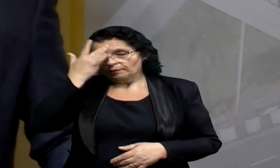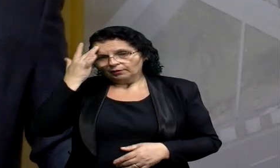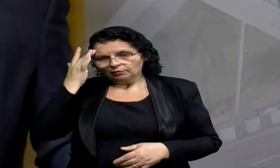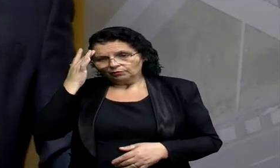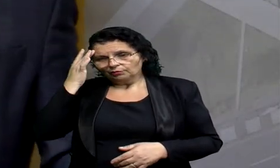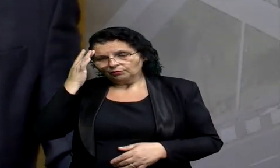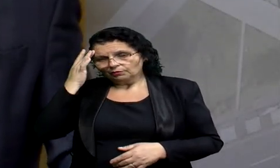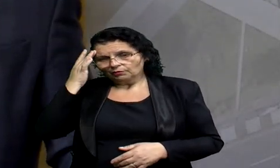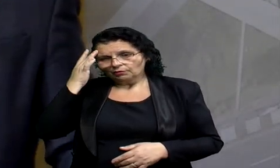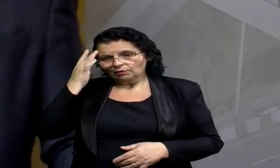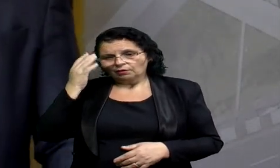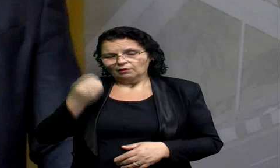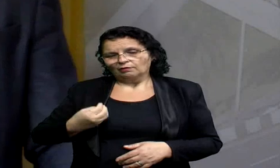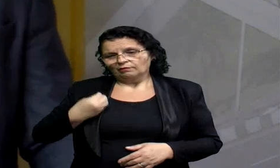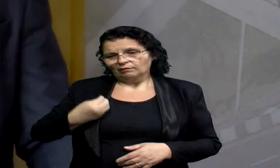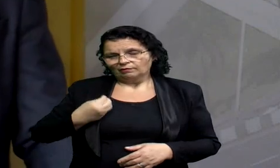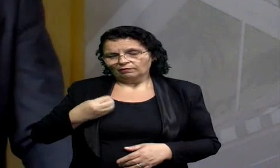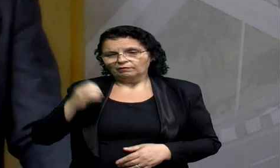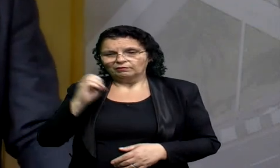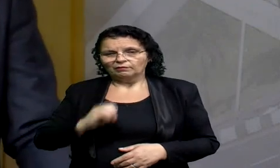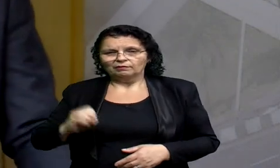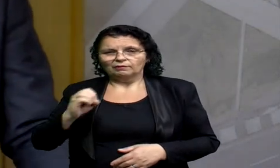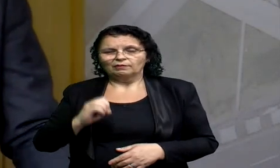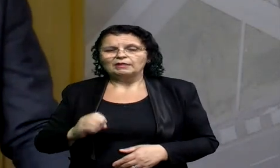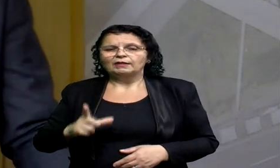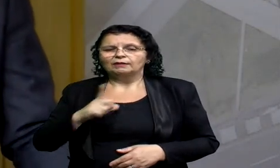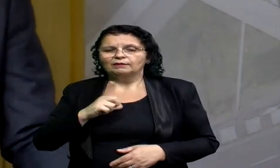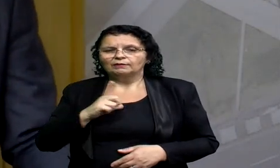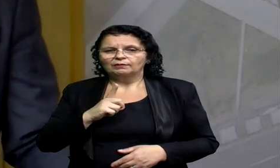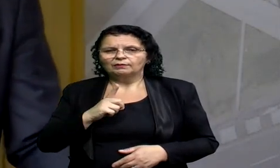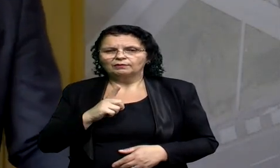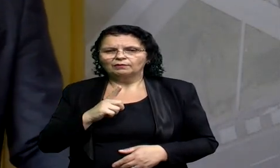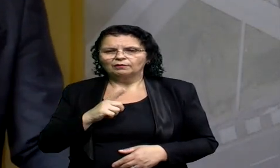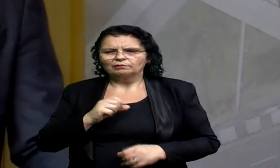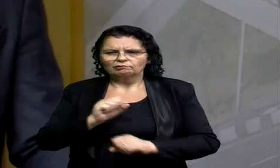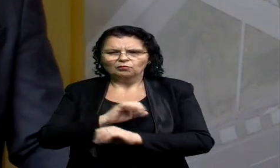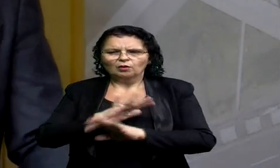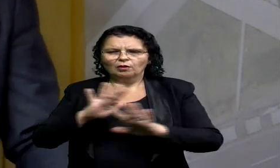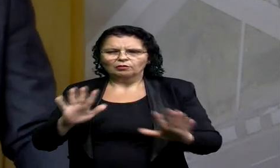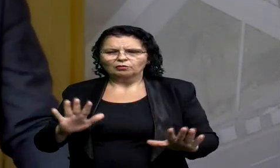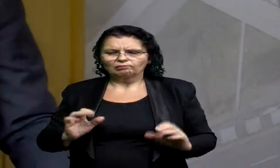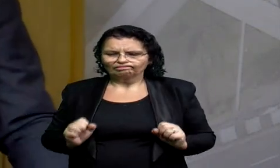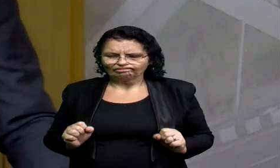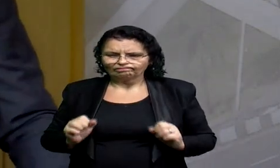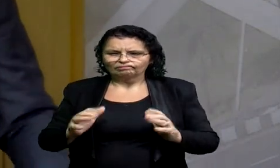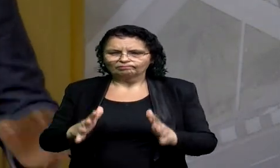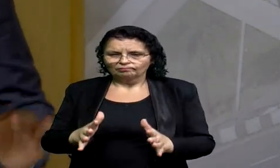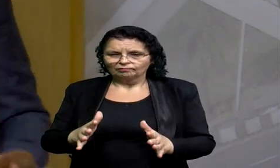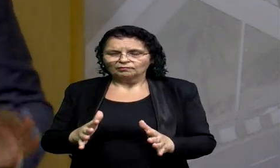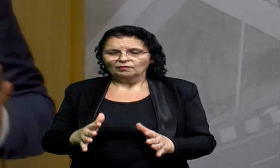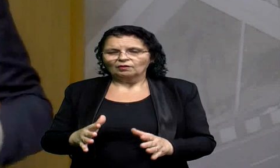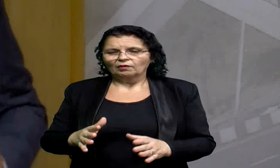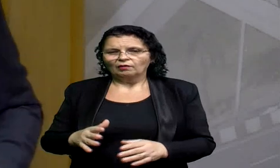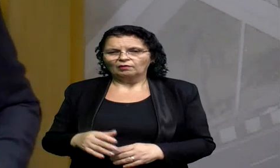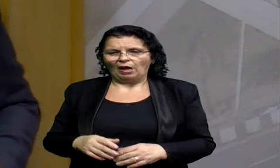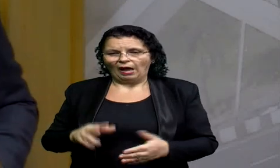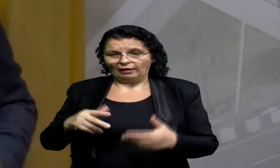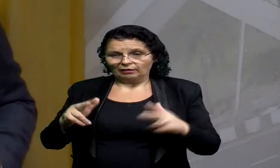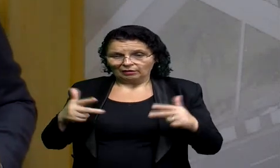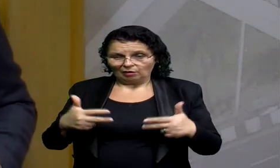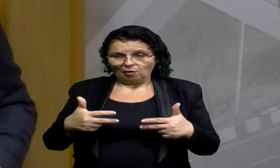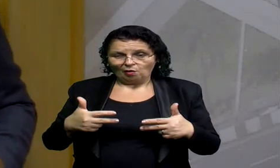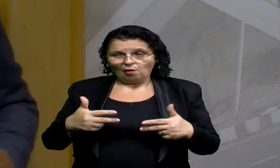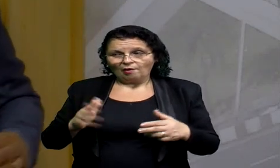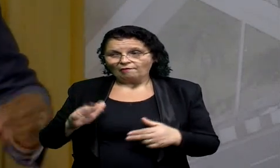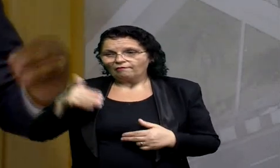na na cidade que hoje tem sido muito claro nas suas ações fora do plenário